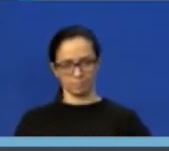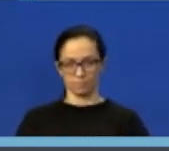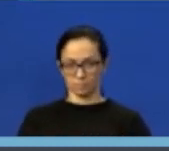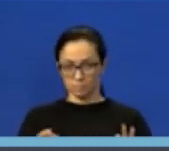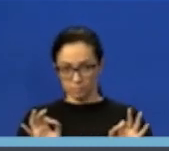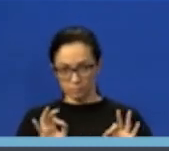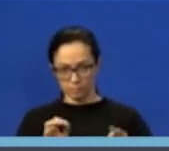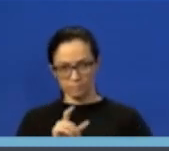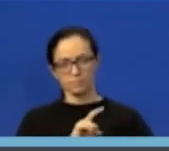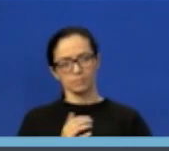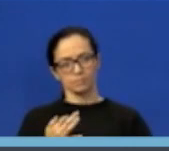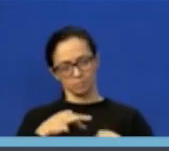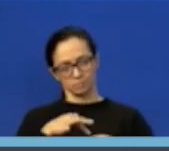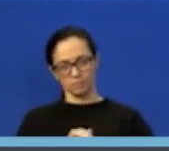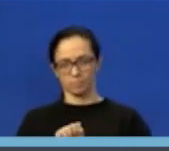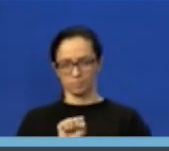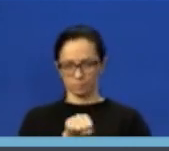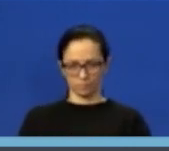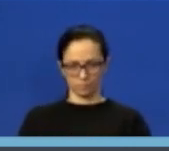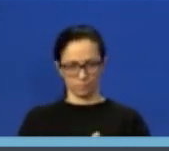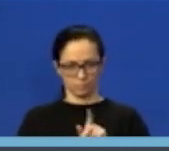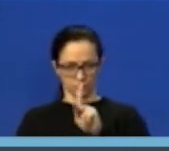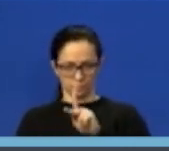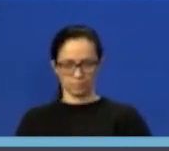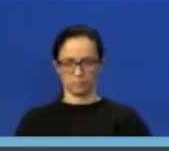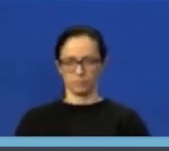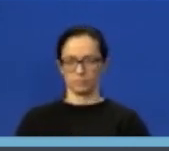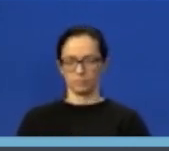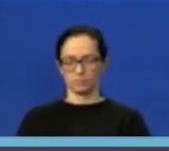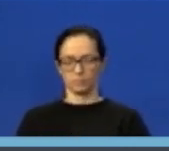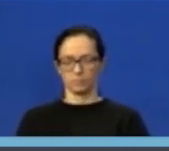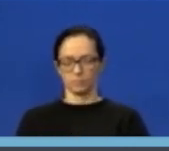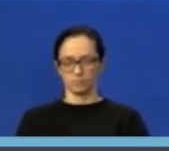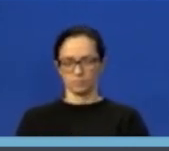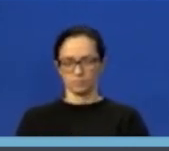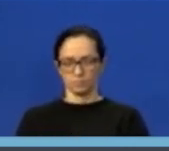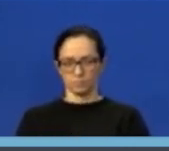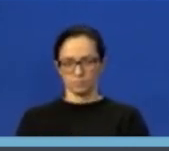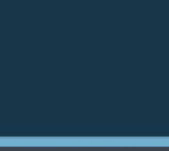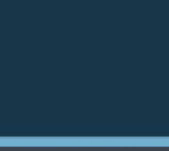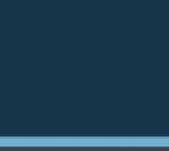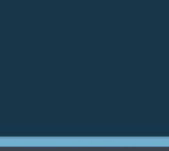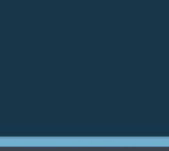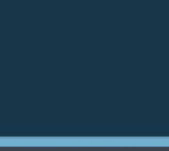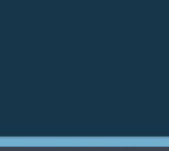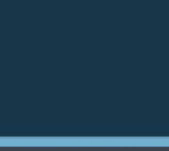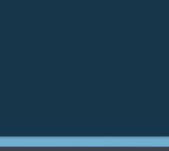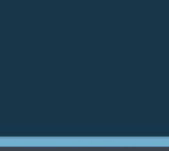assintomática ao longo da vida. Eu agradeço a atenção de todos, bons estudos, até a próxima.